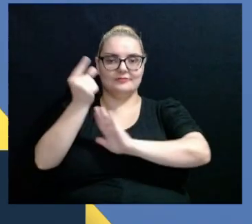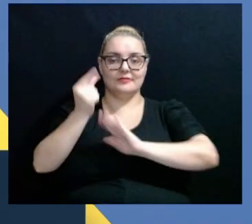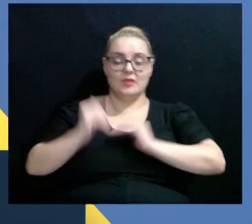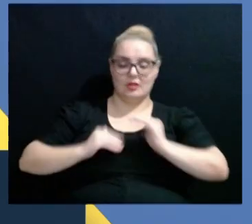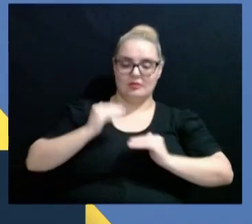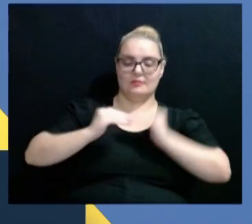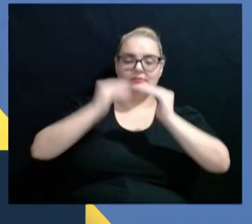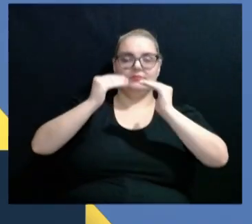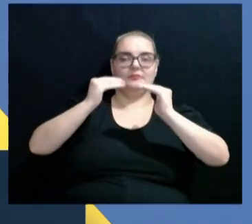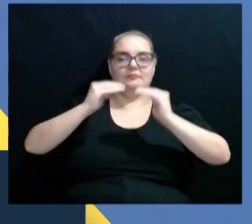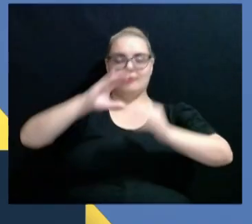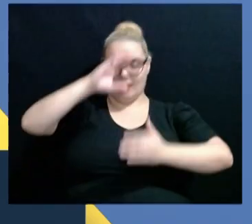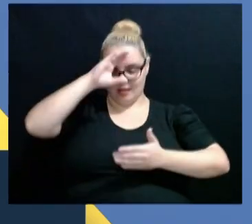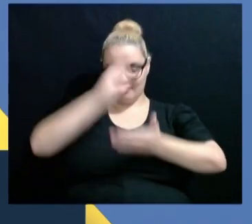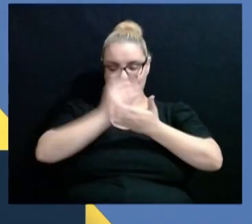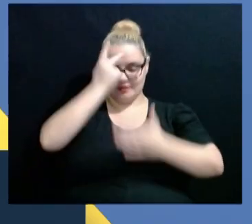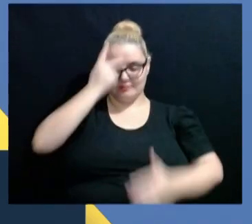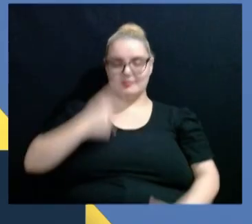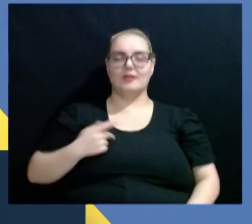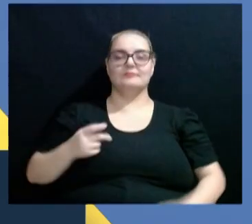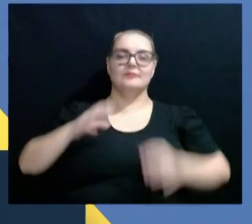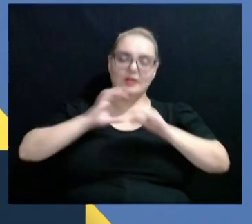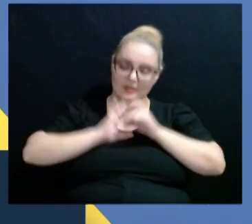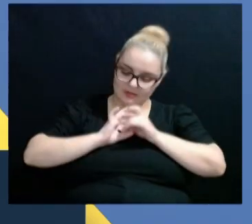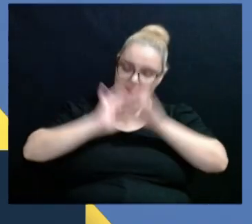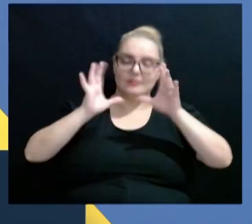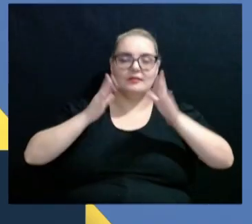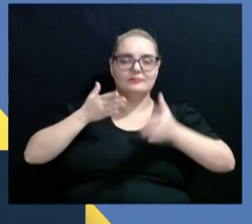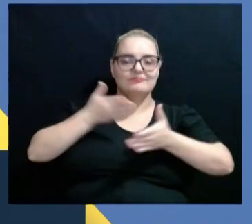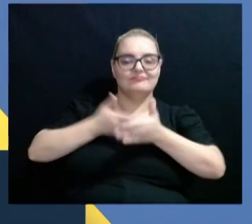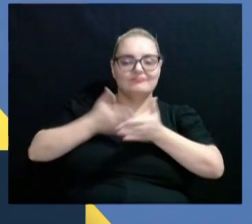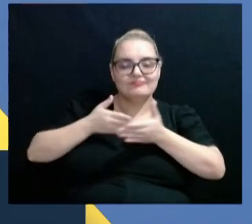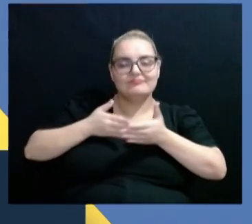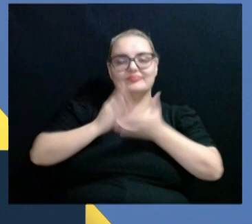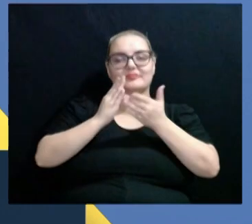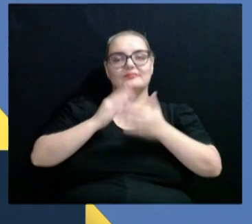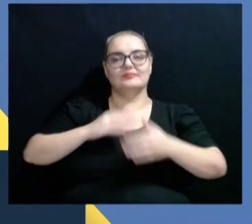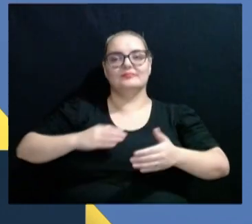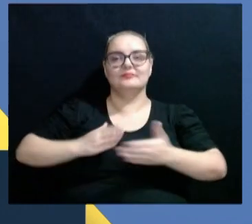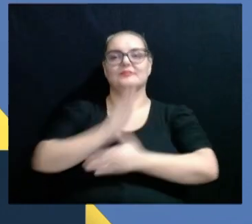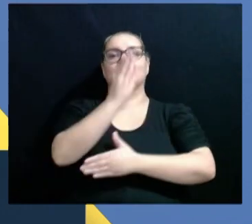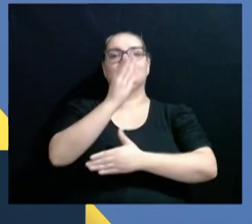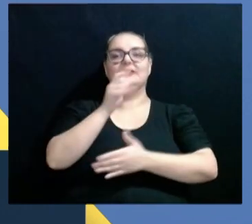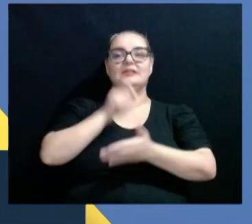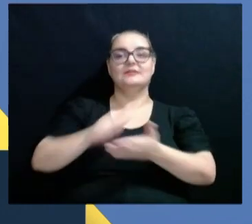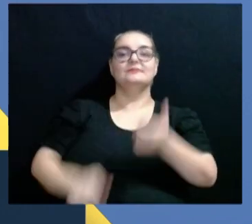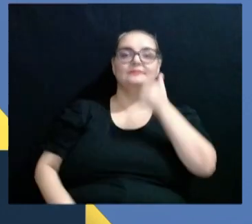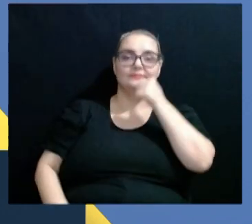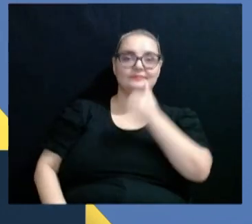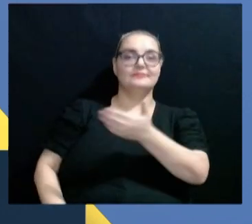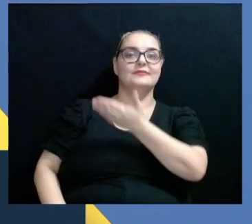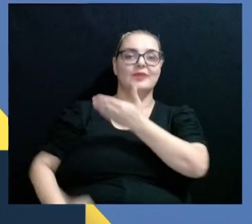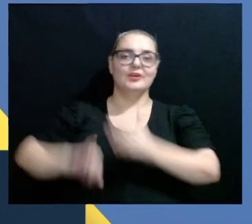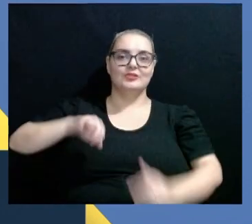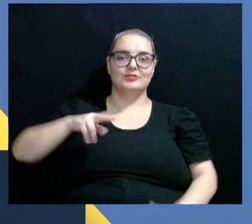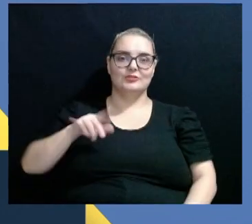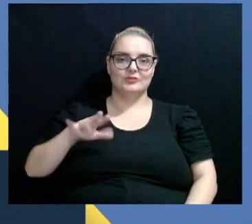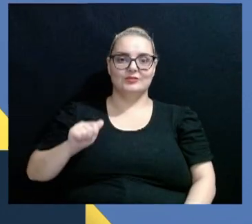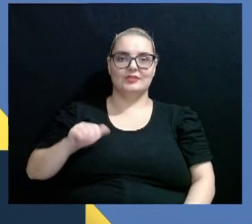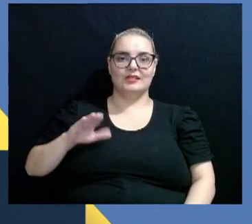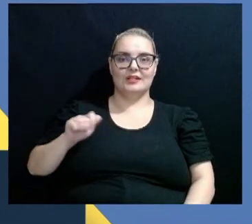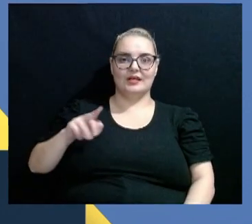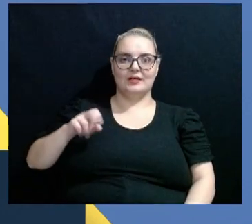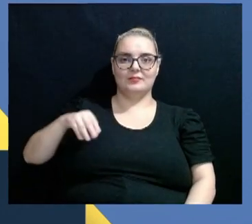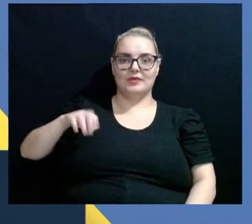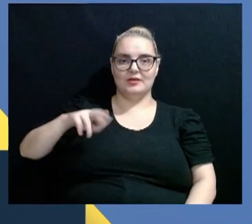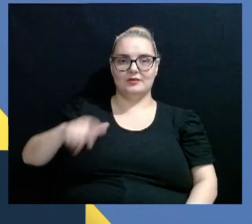sua criatividade, recuperar a autoconfiança e se livrar dos bloqueios criativos. Escrito por Júlia Cameron